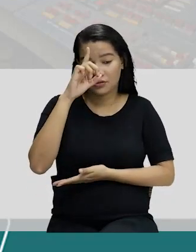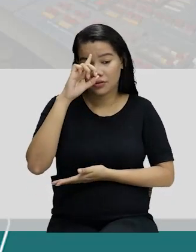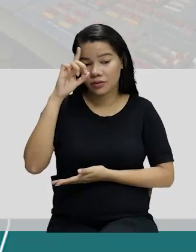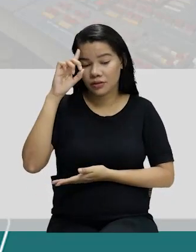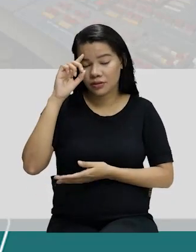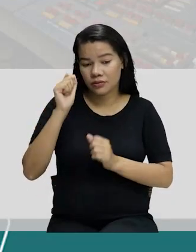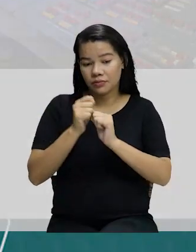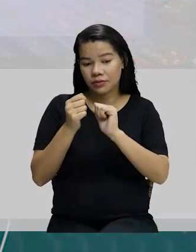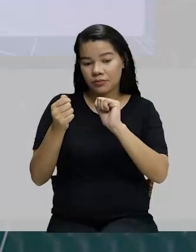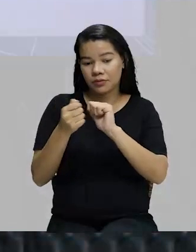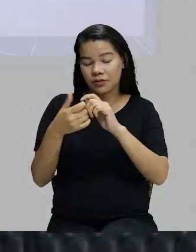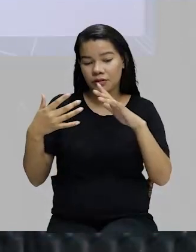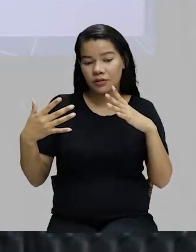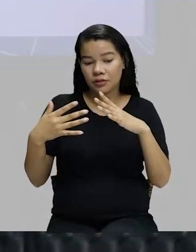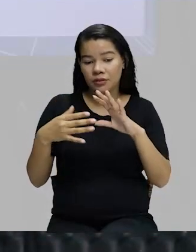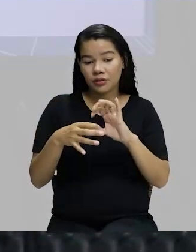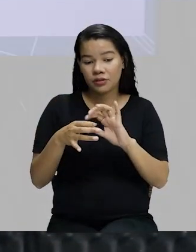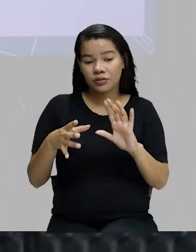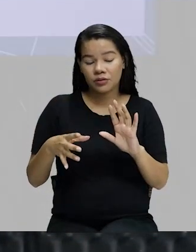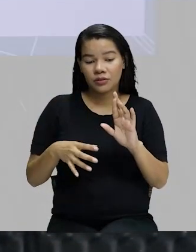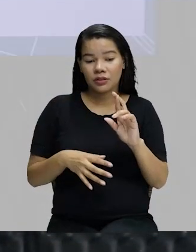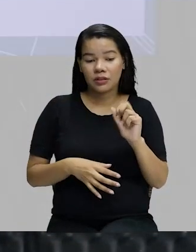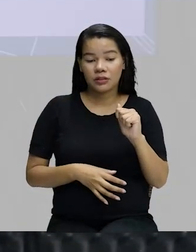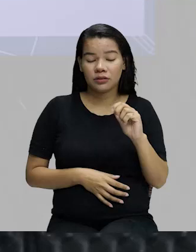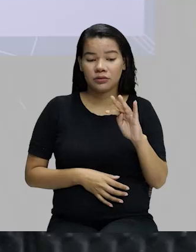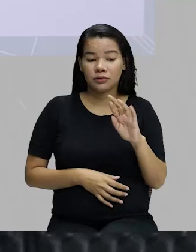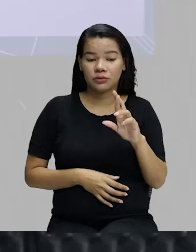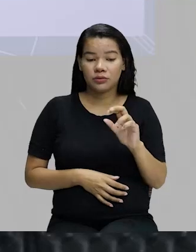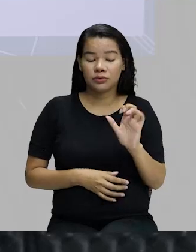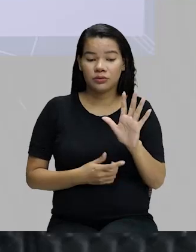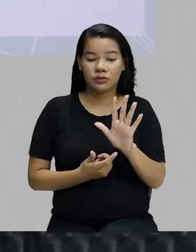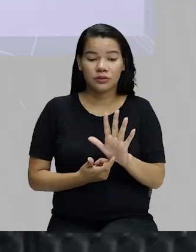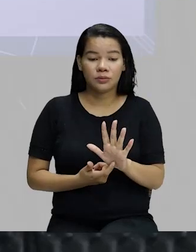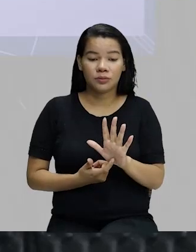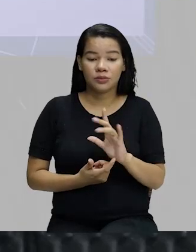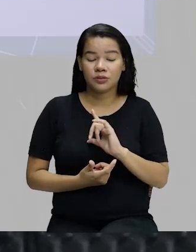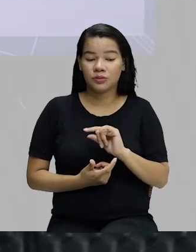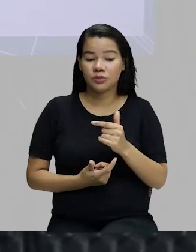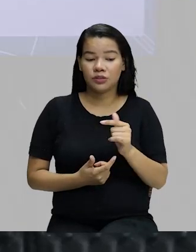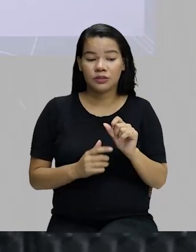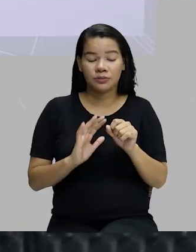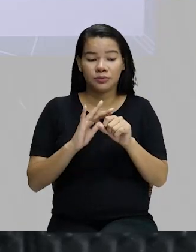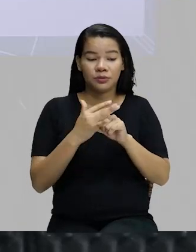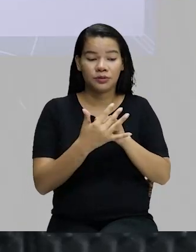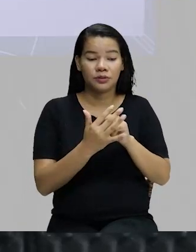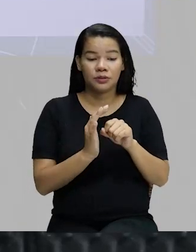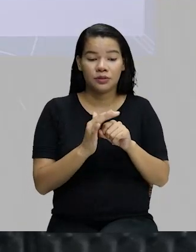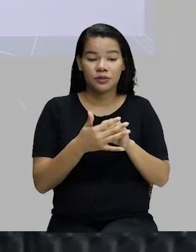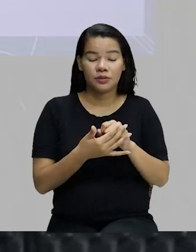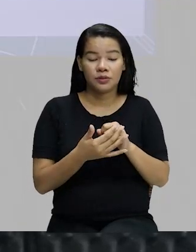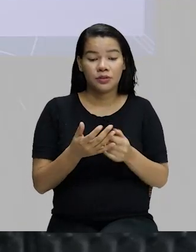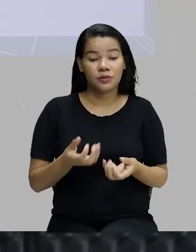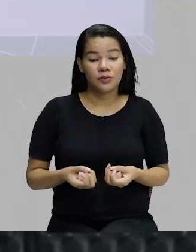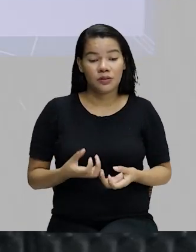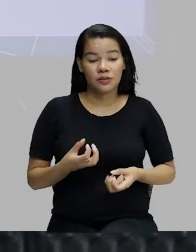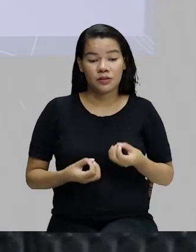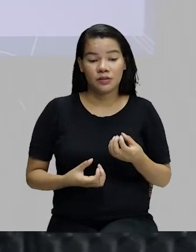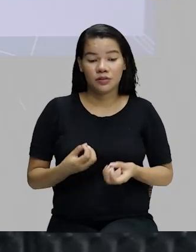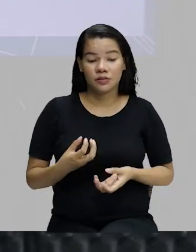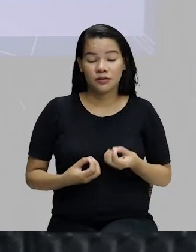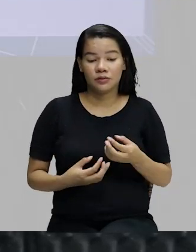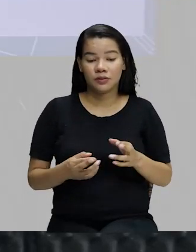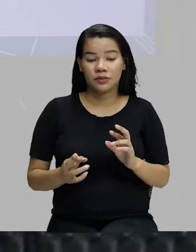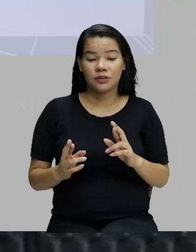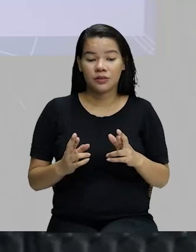nuclear exposto, certo? Ou seja, sem nenhuma proteção. E o incêndio foi o responsável por jogar na